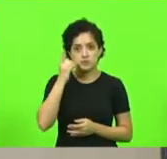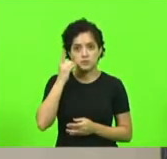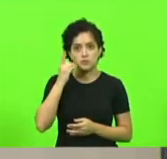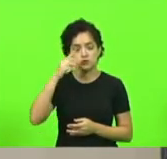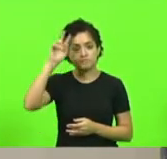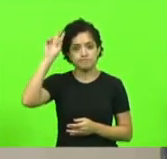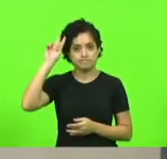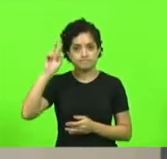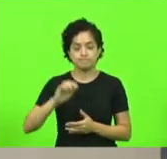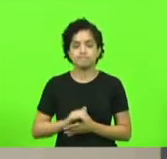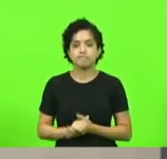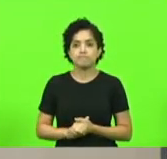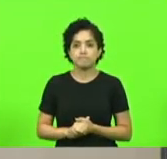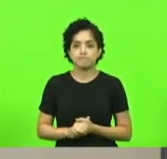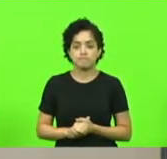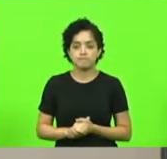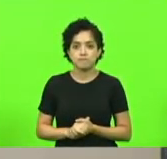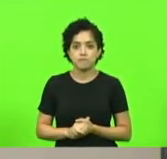Caro Preço.